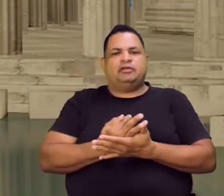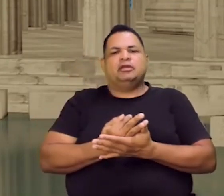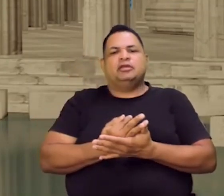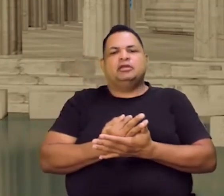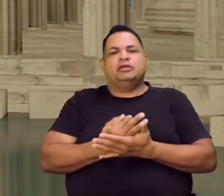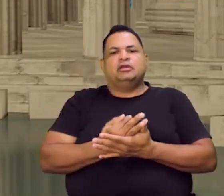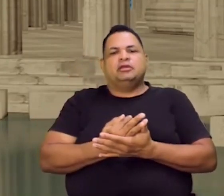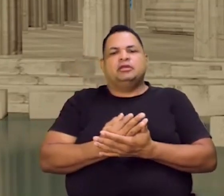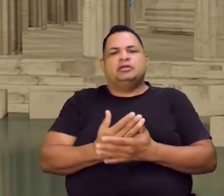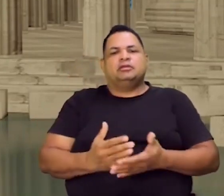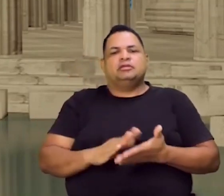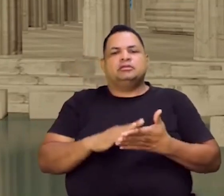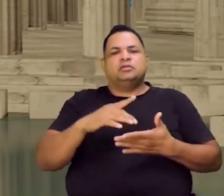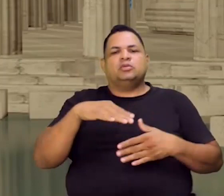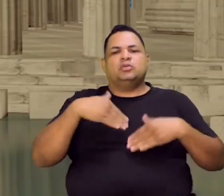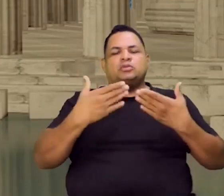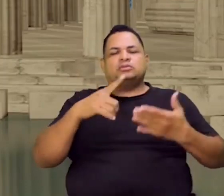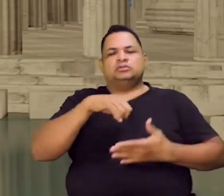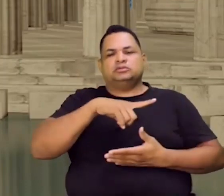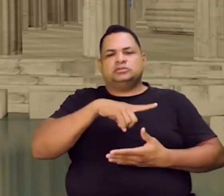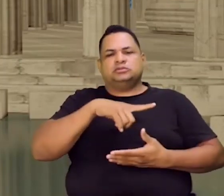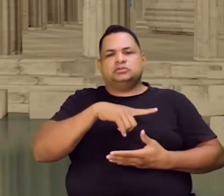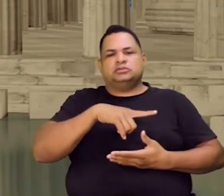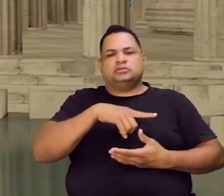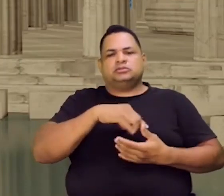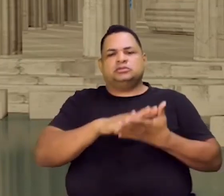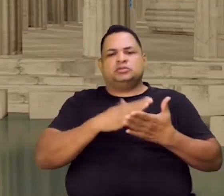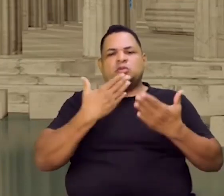um diálogo, uma busca para mudança,